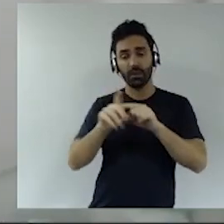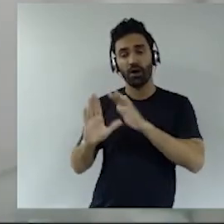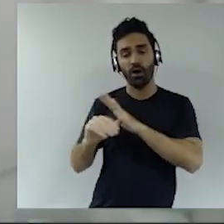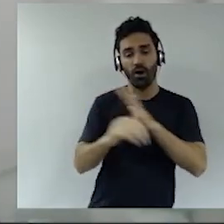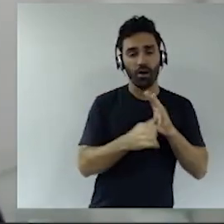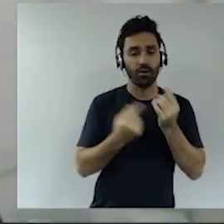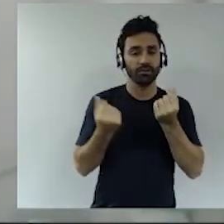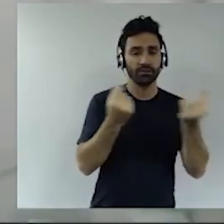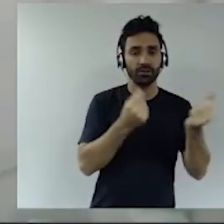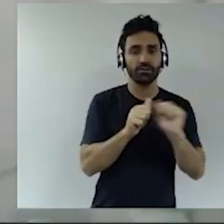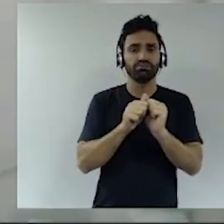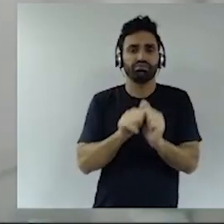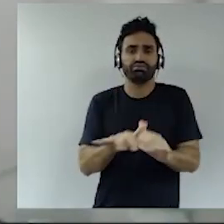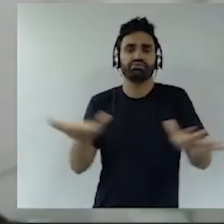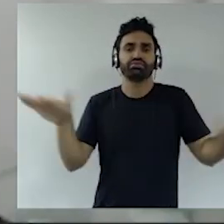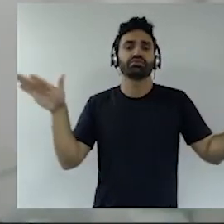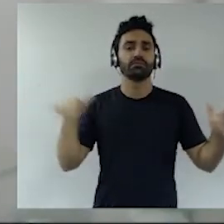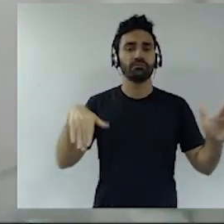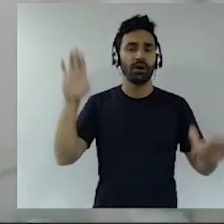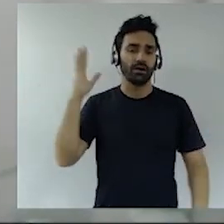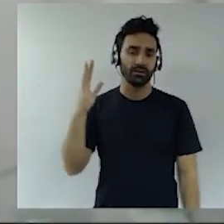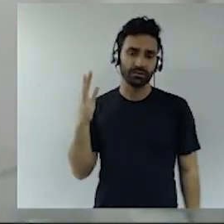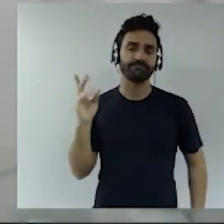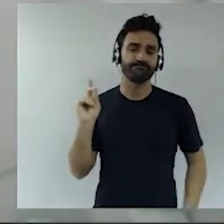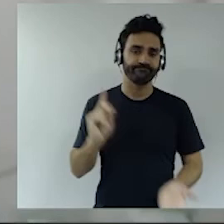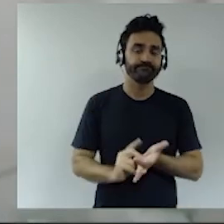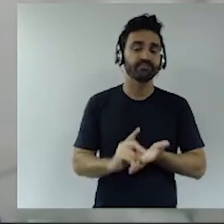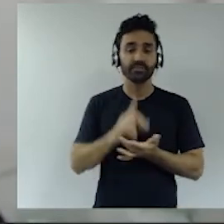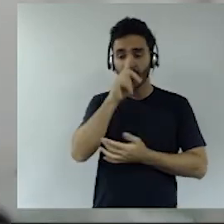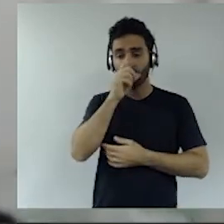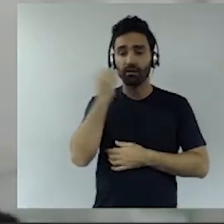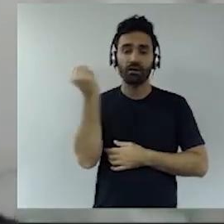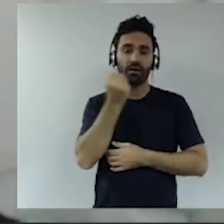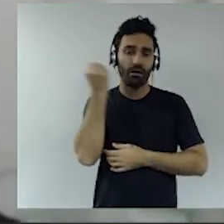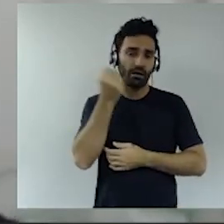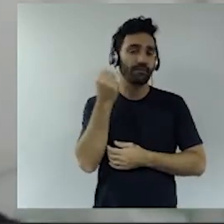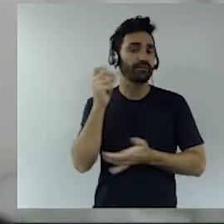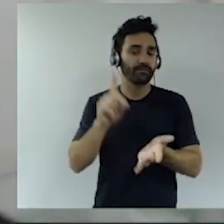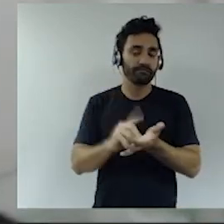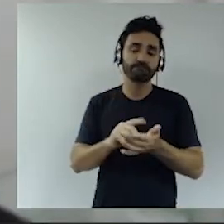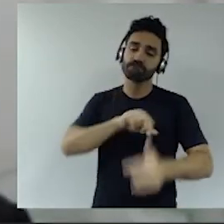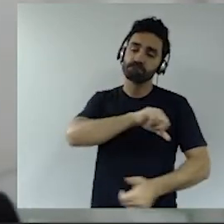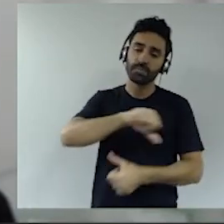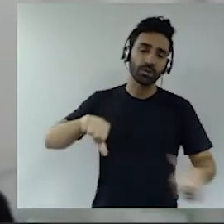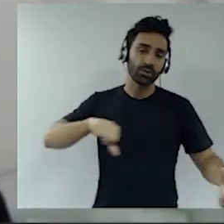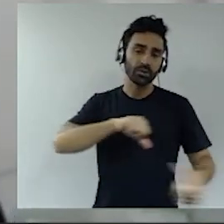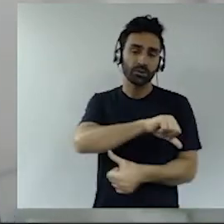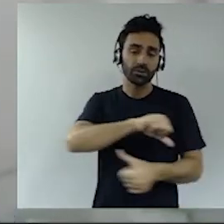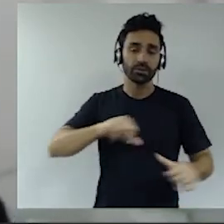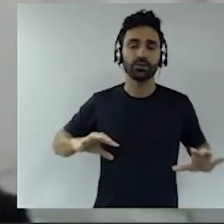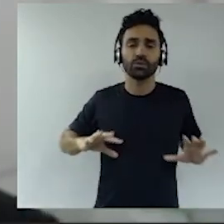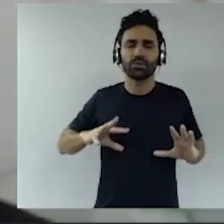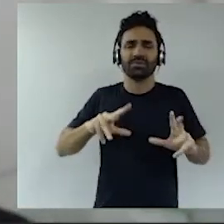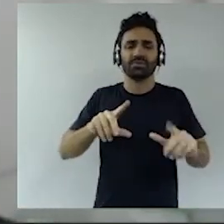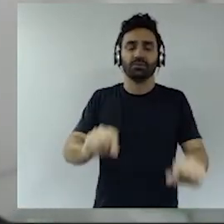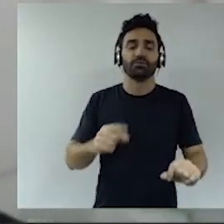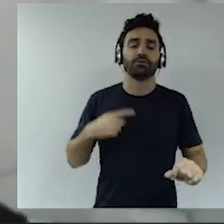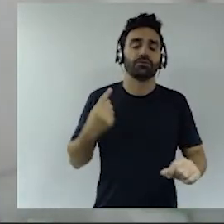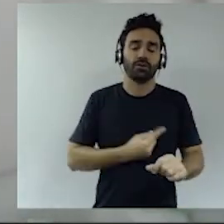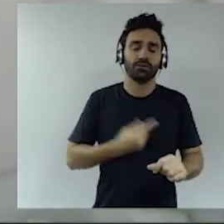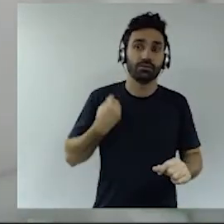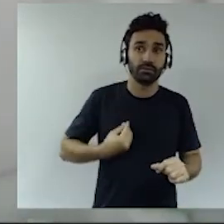dinheiro proliferaram. Isso é gravíssimo. Isso muda, consequentemente, todo o nosso